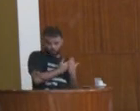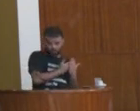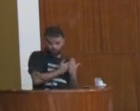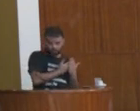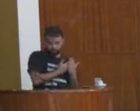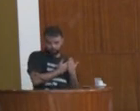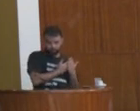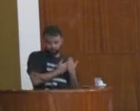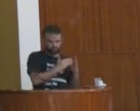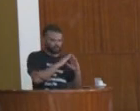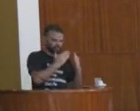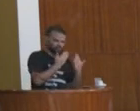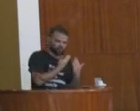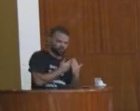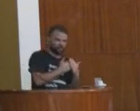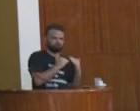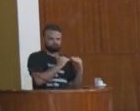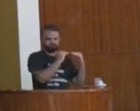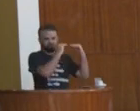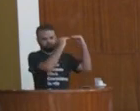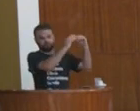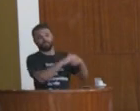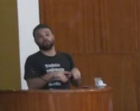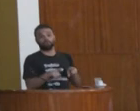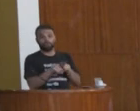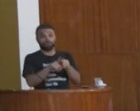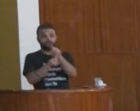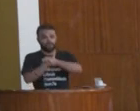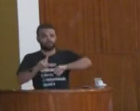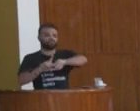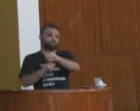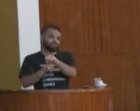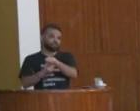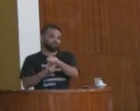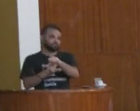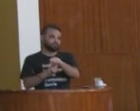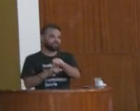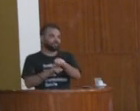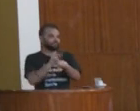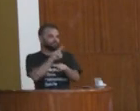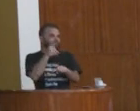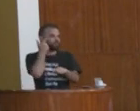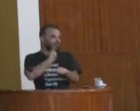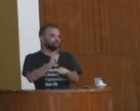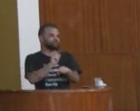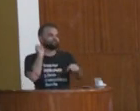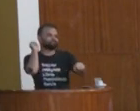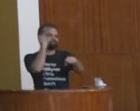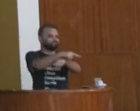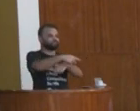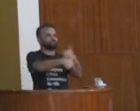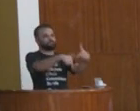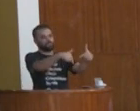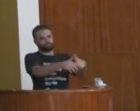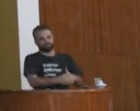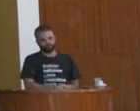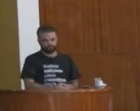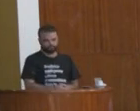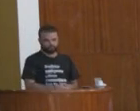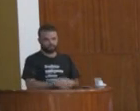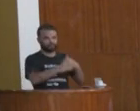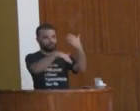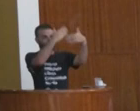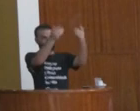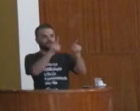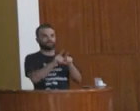de níveis de escolaridade, mas dentro da sociedade, para conseguir chegar no mercado de trabalho e conseguir constituir